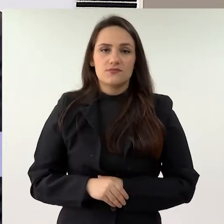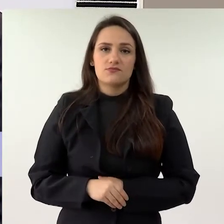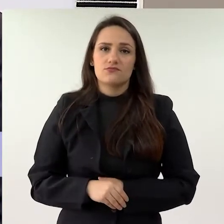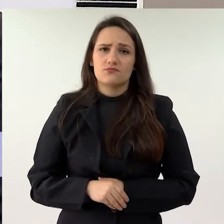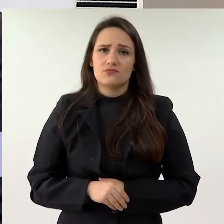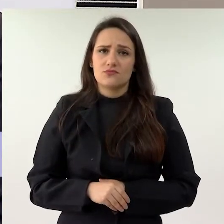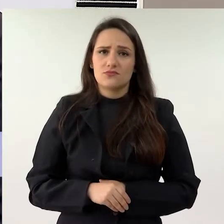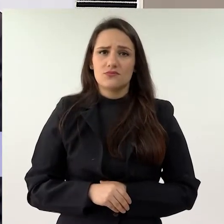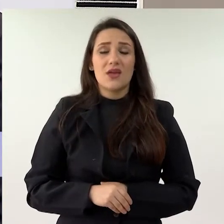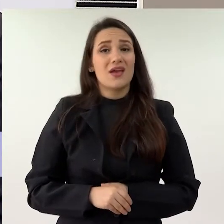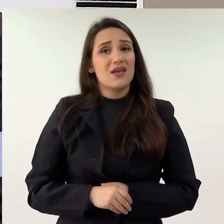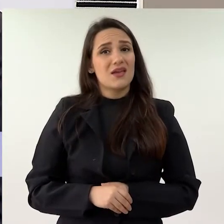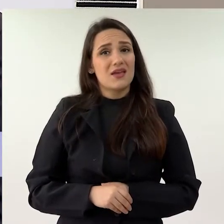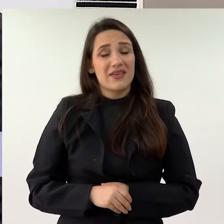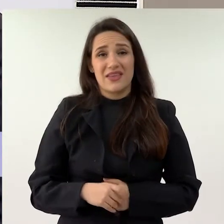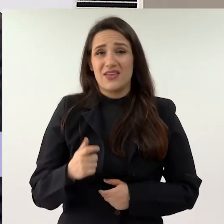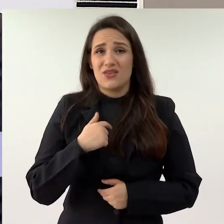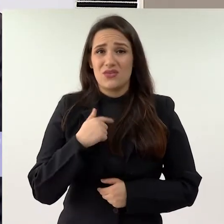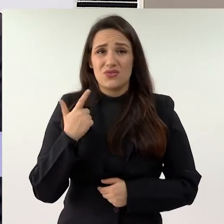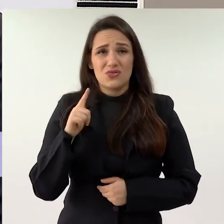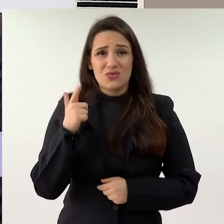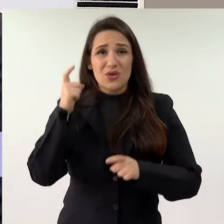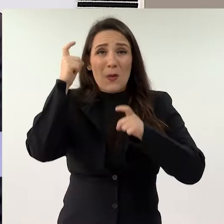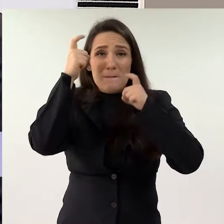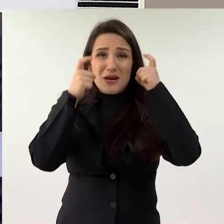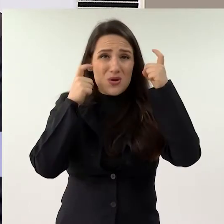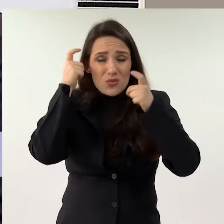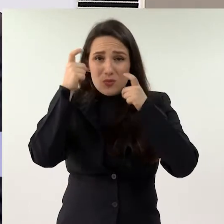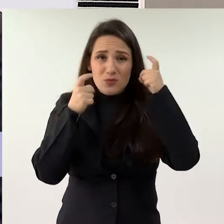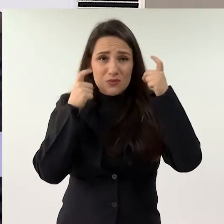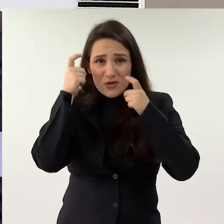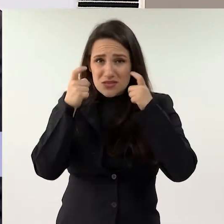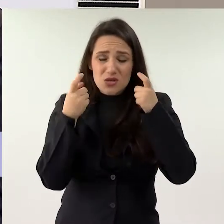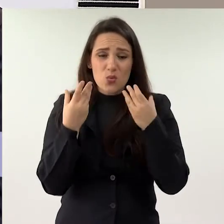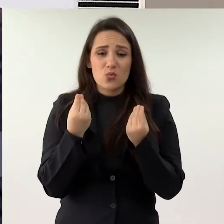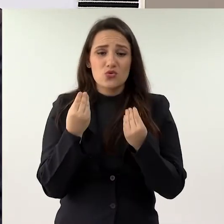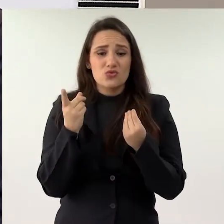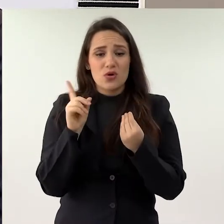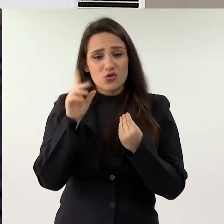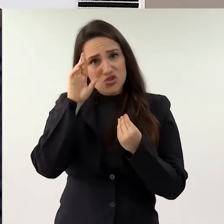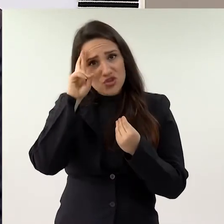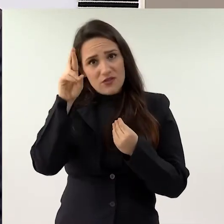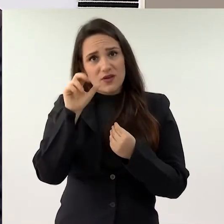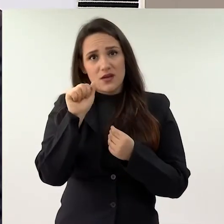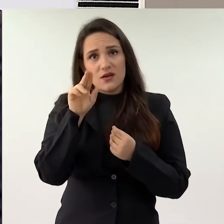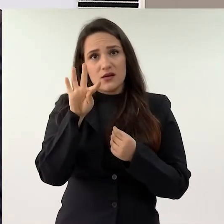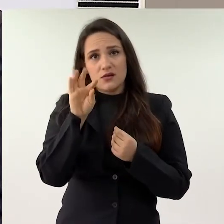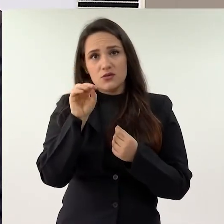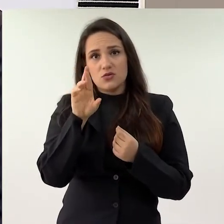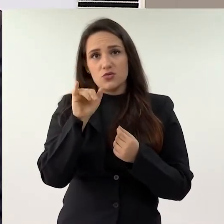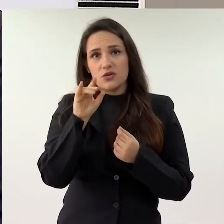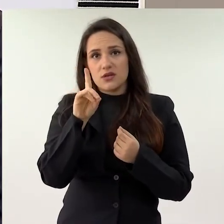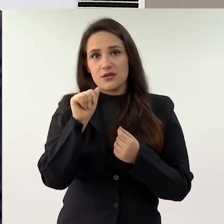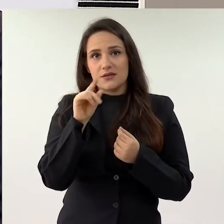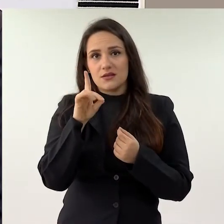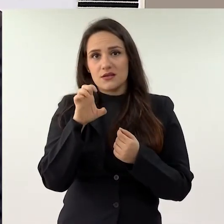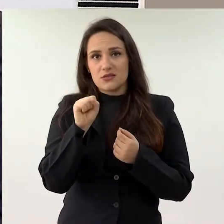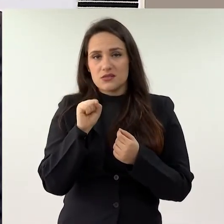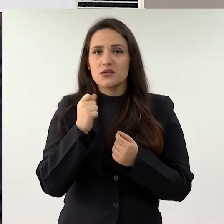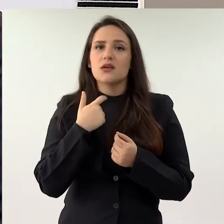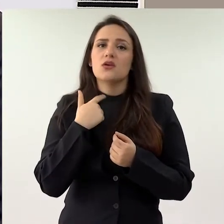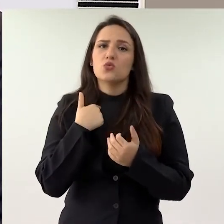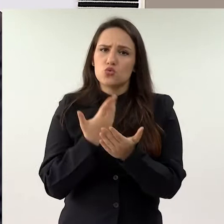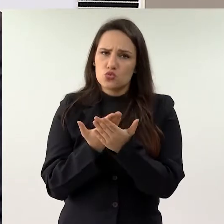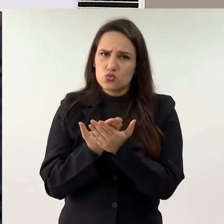sinceramente, não me preocupo com a maneira como as autoridades estão tomando isso, porque eu procurei estudar esse vírus fazendo um